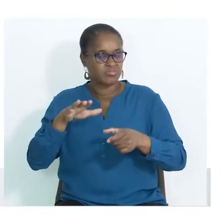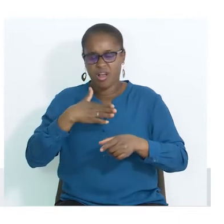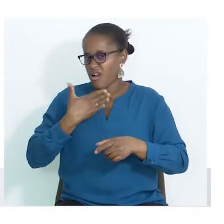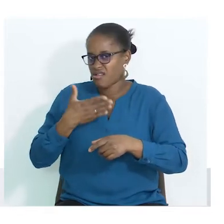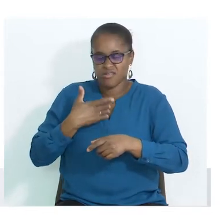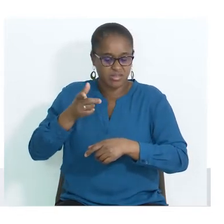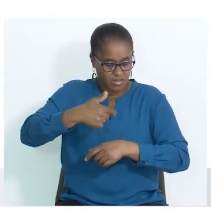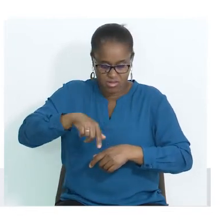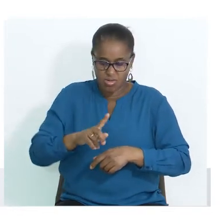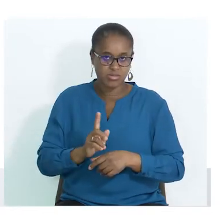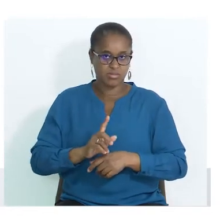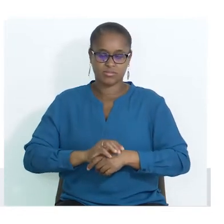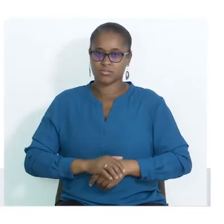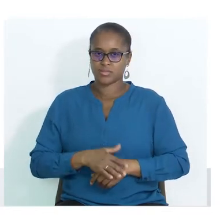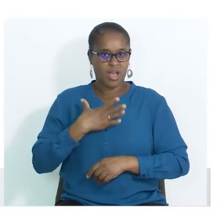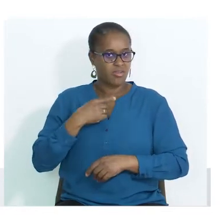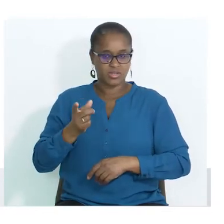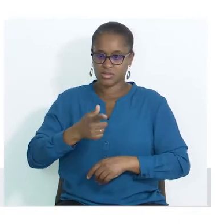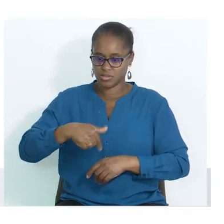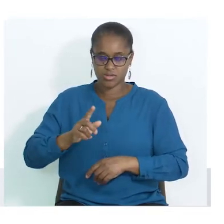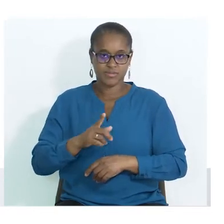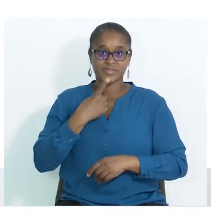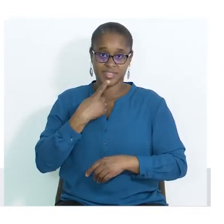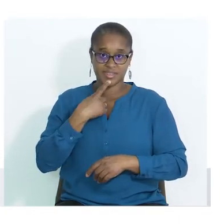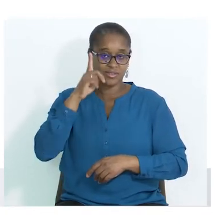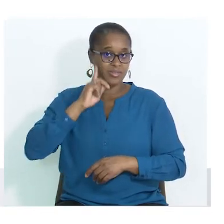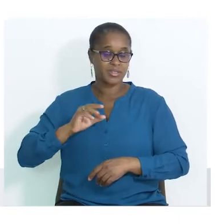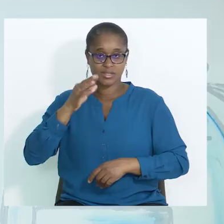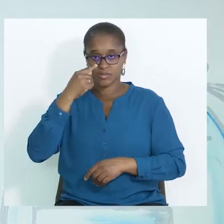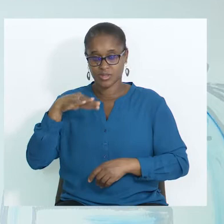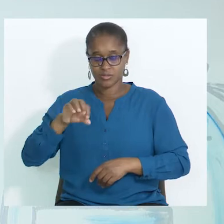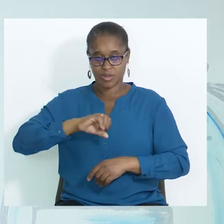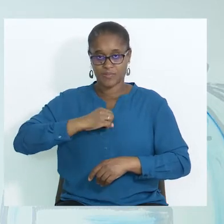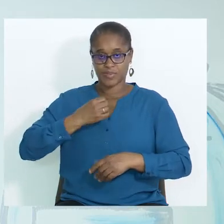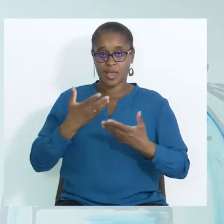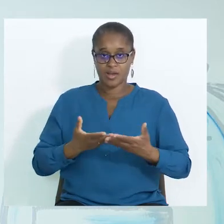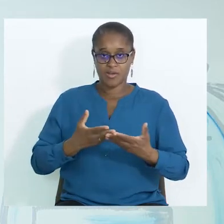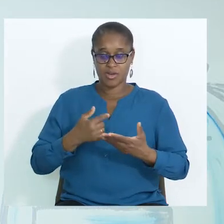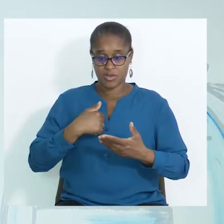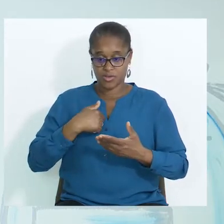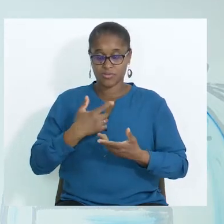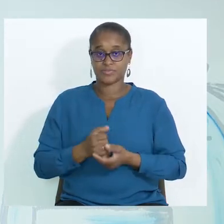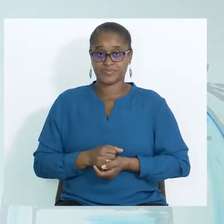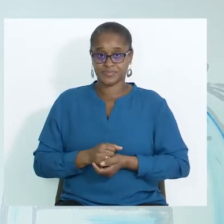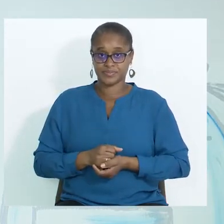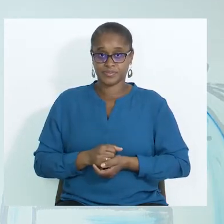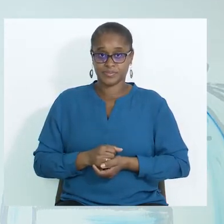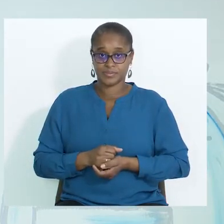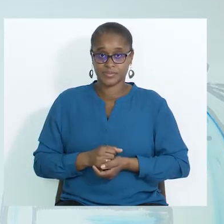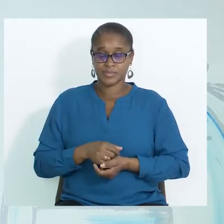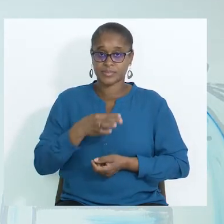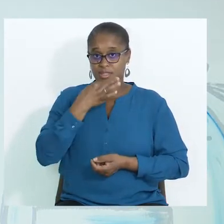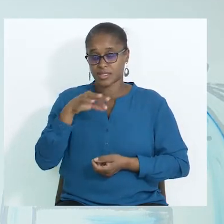pessoas Íris não Tá certo minha as meninas e os meninos agora eu deixei algumas